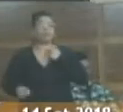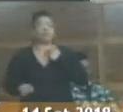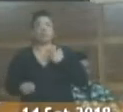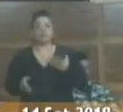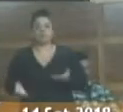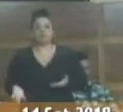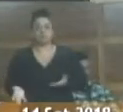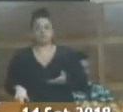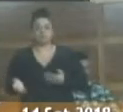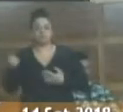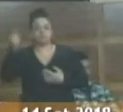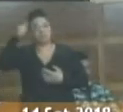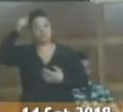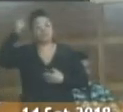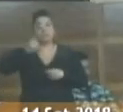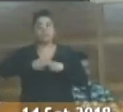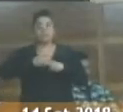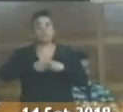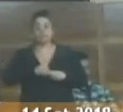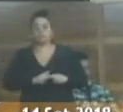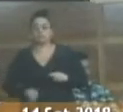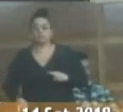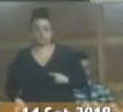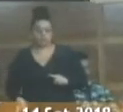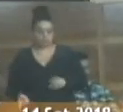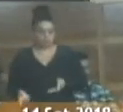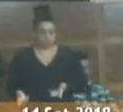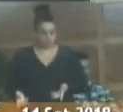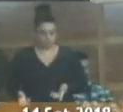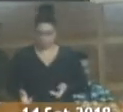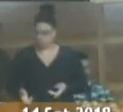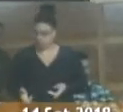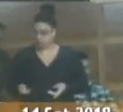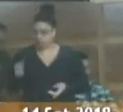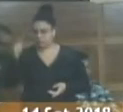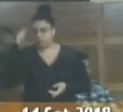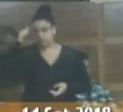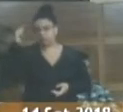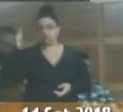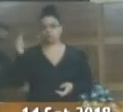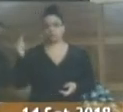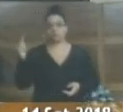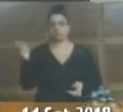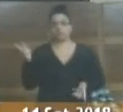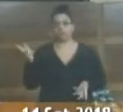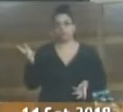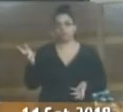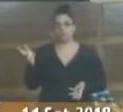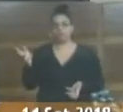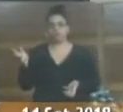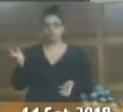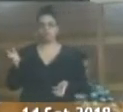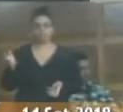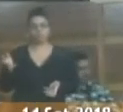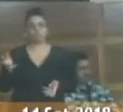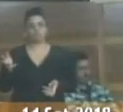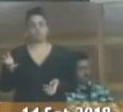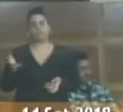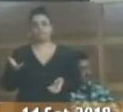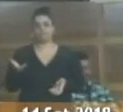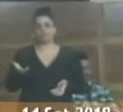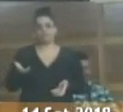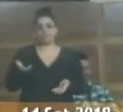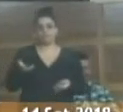que, qual o pensamento. E outro lado, que vem da cidade, da aldeia para a cidade,